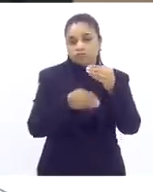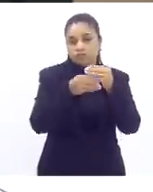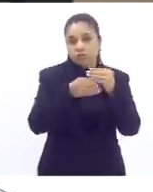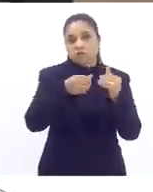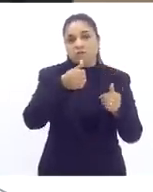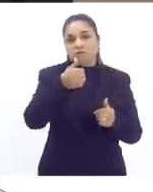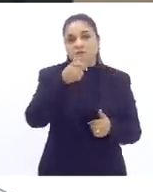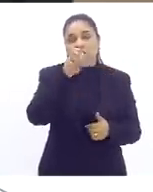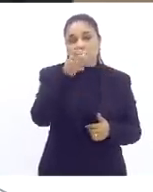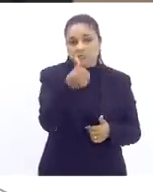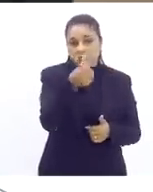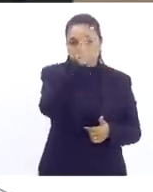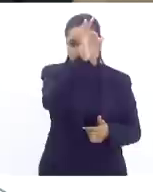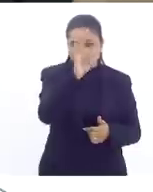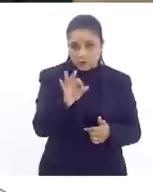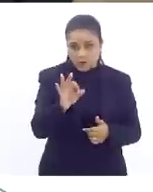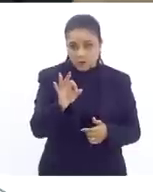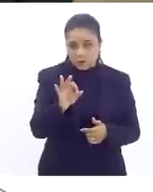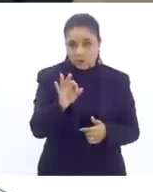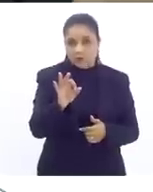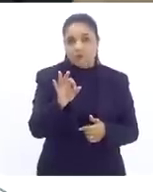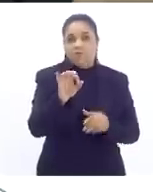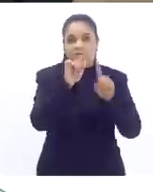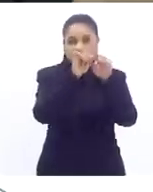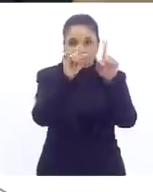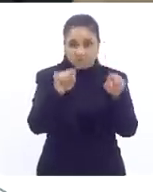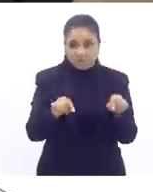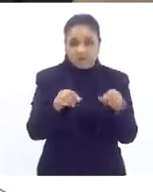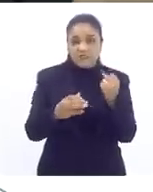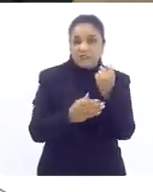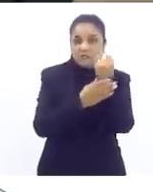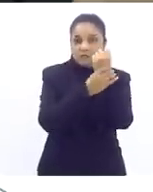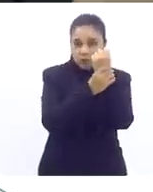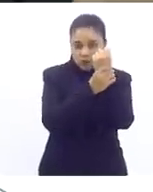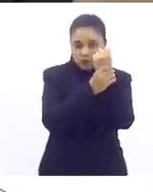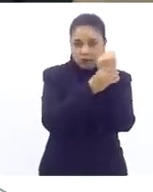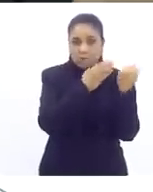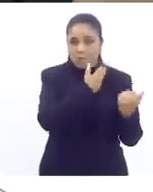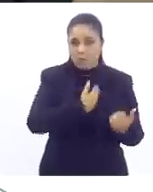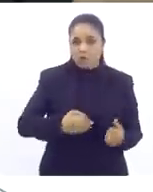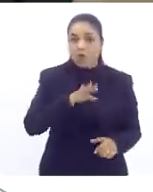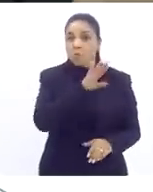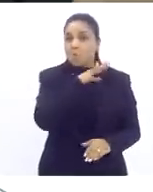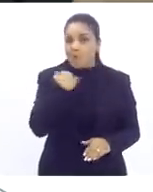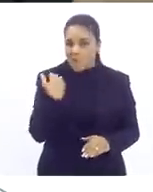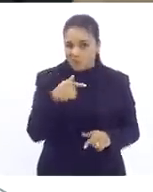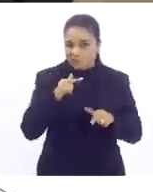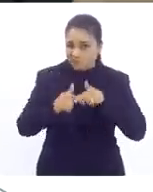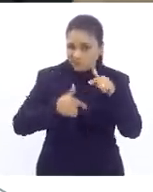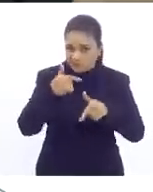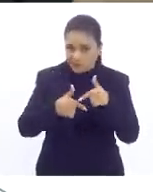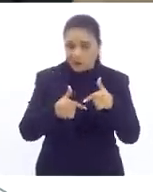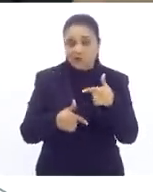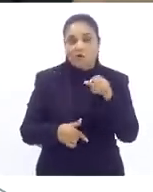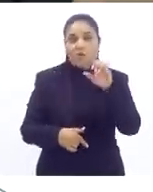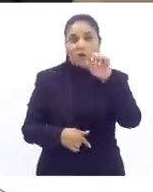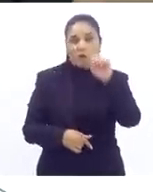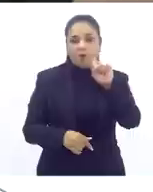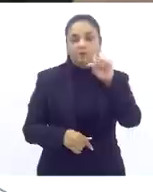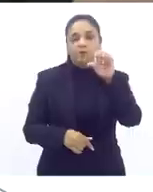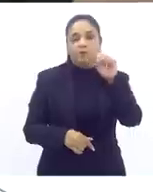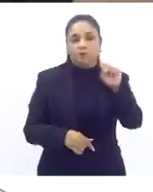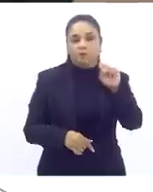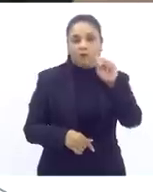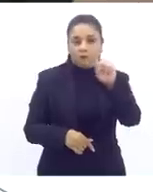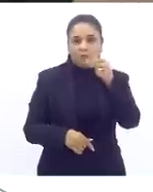os dependentes previdenciários de servidores da área de segurança pública que morre em serviço e a 8665 ela incluiu